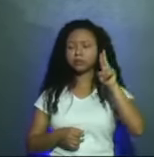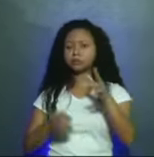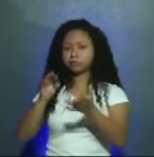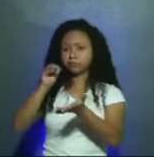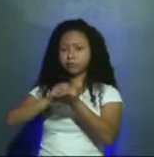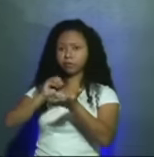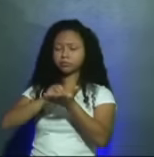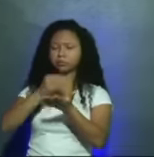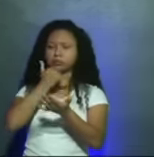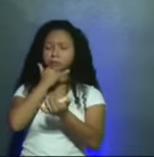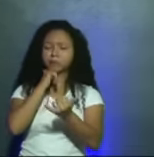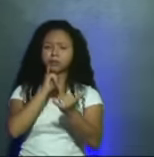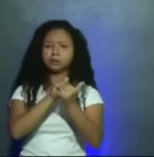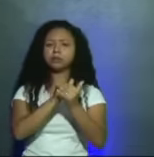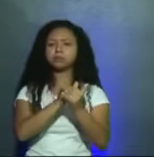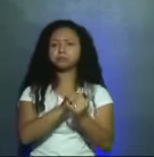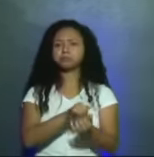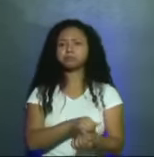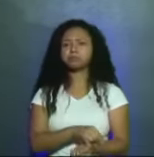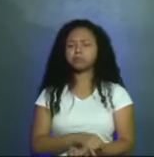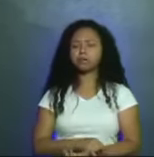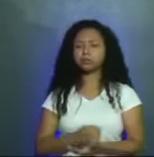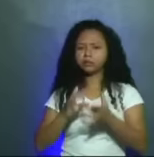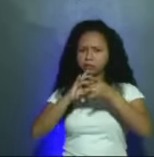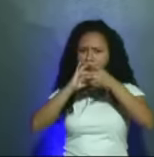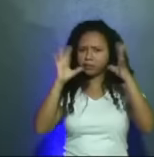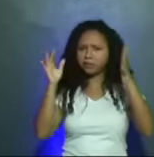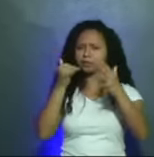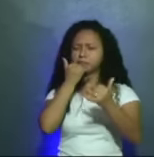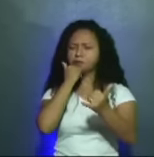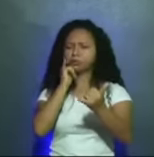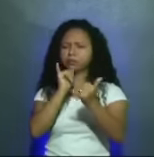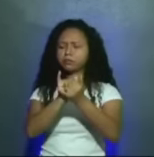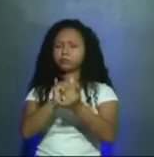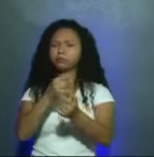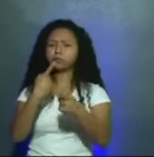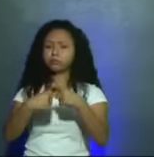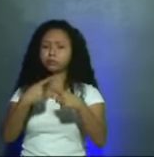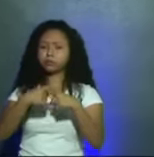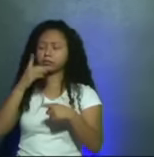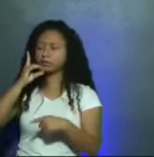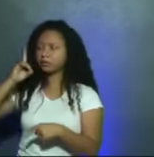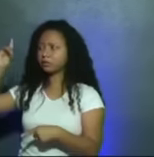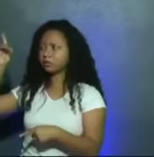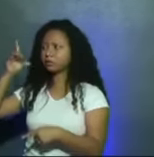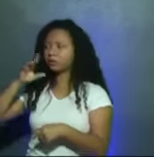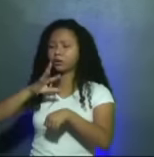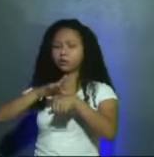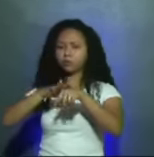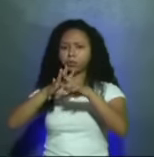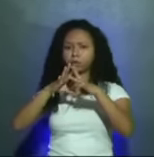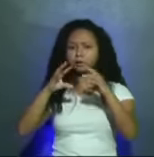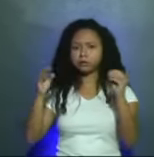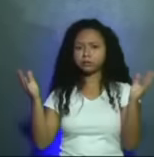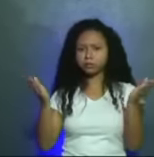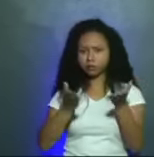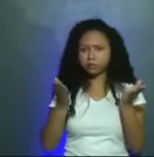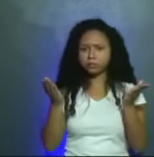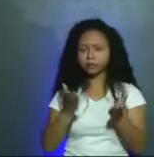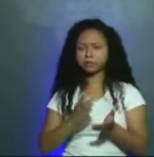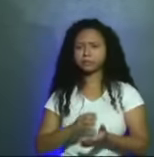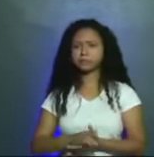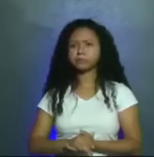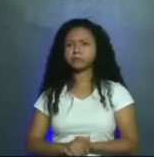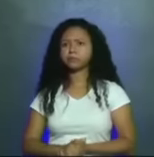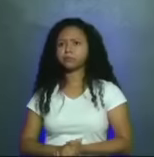agora, libere perdão, porque Ele está te curando agora. Tome posse da sua cura.